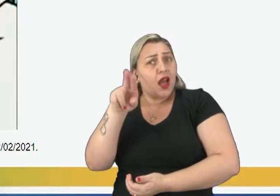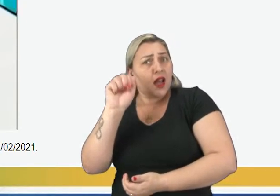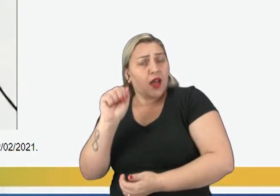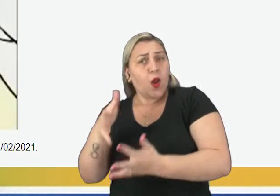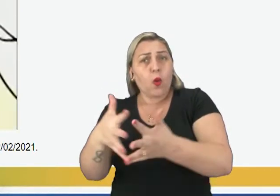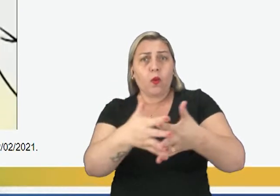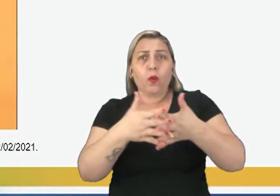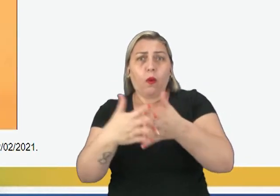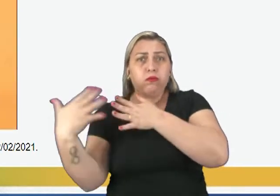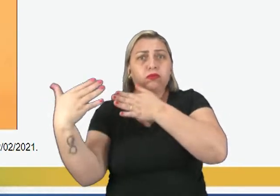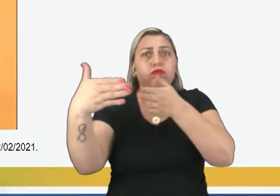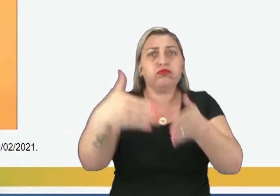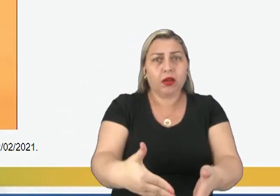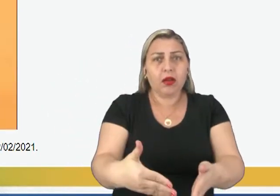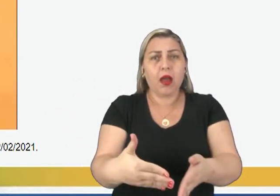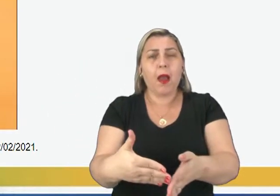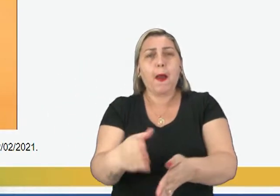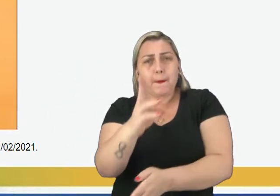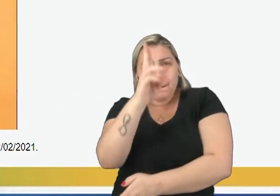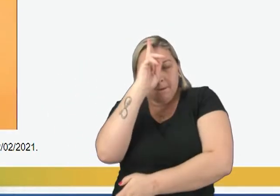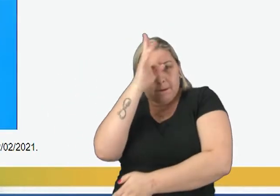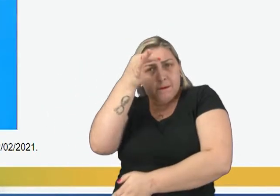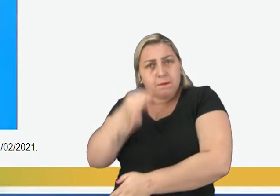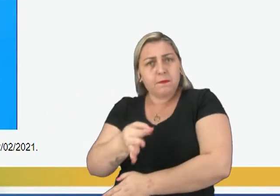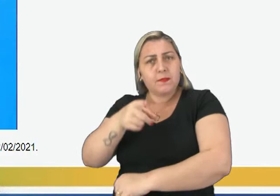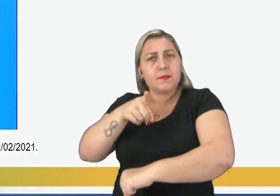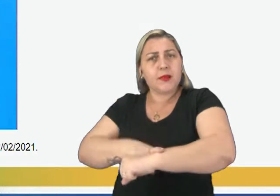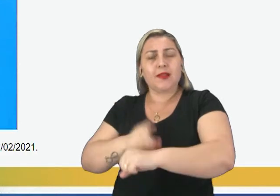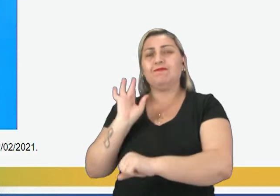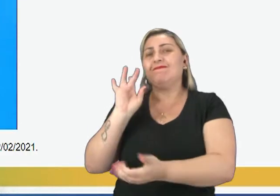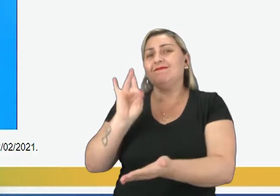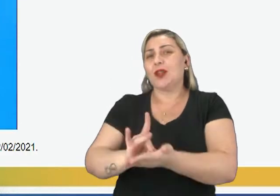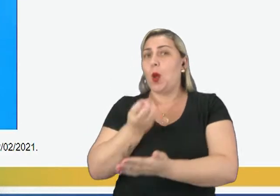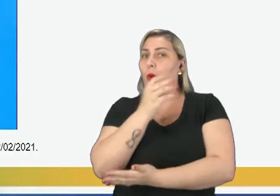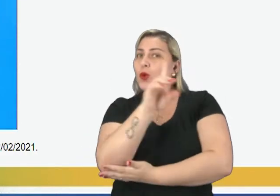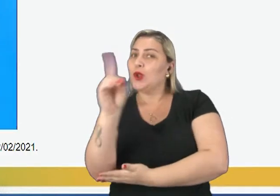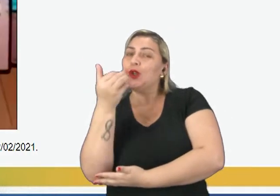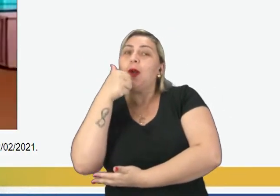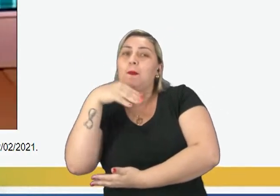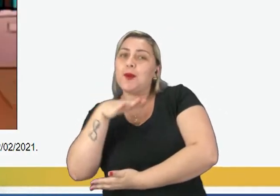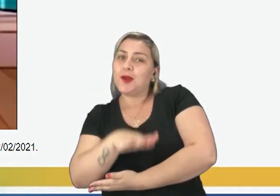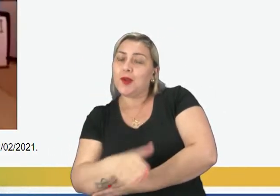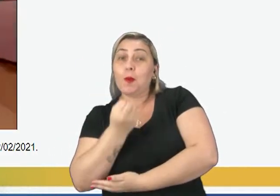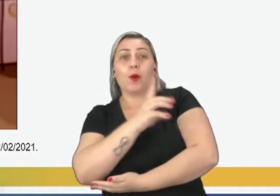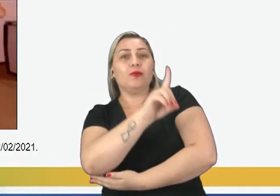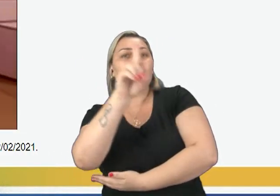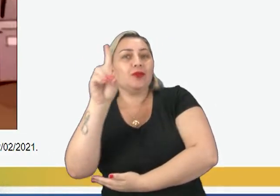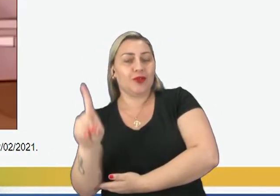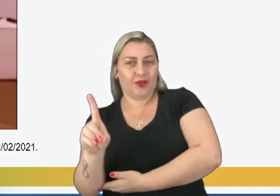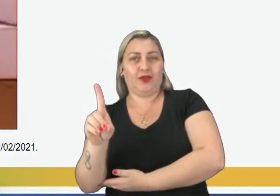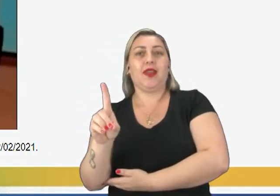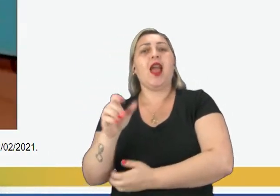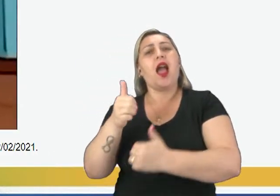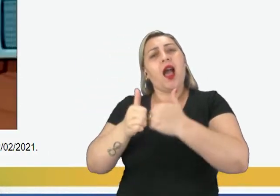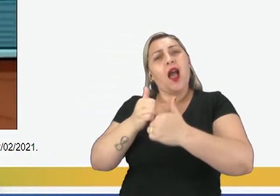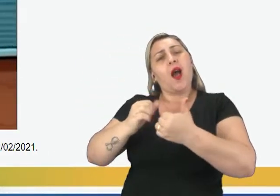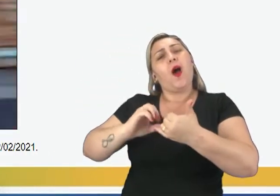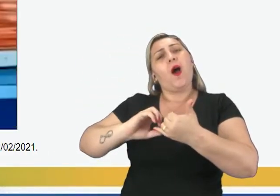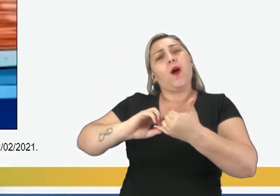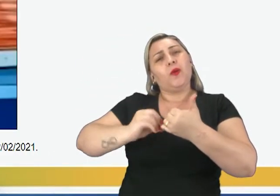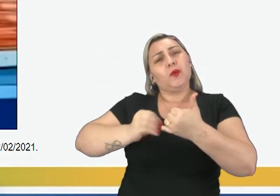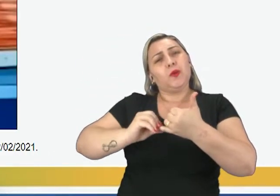O caminhão chegou. Pontual como sempre. Verdade. Bom dia, meninas. Bom dia. Arroz,